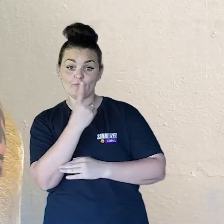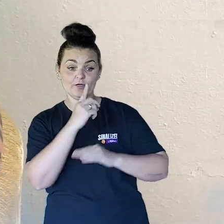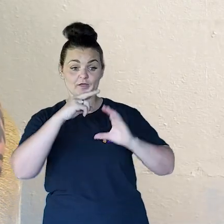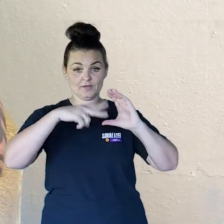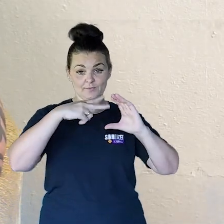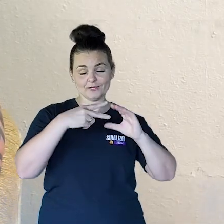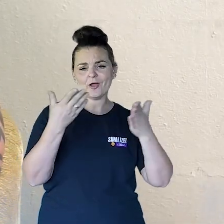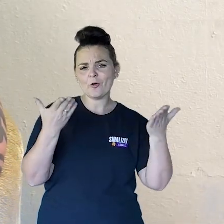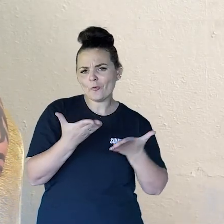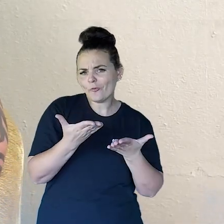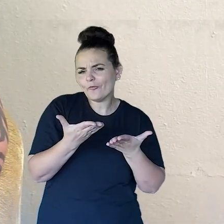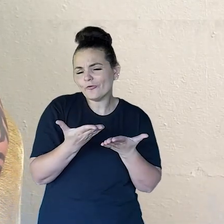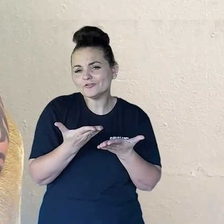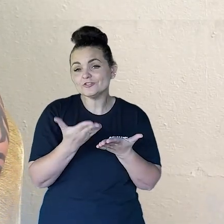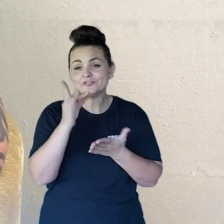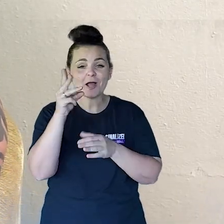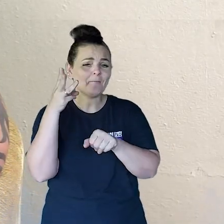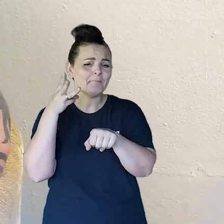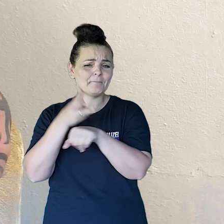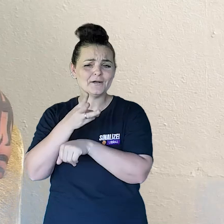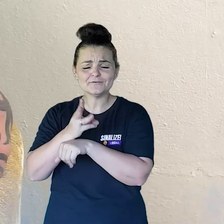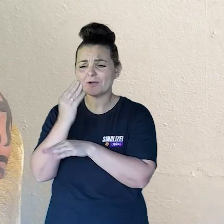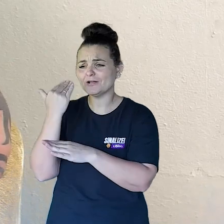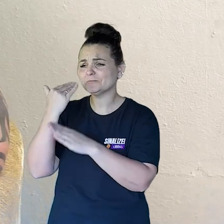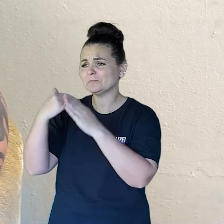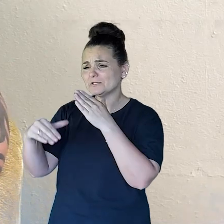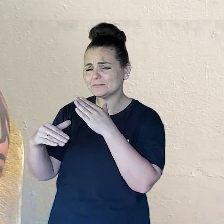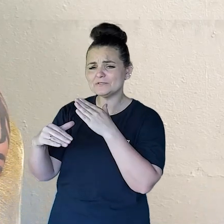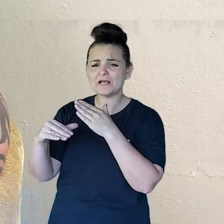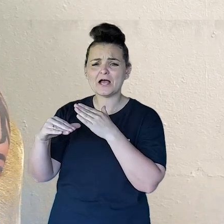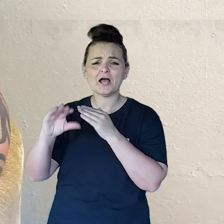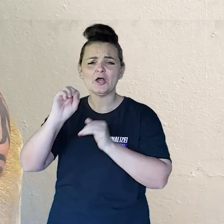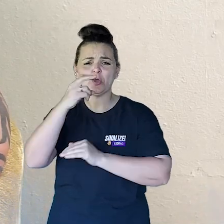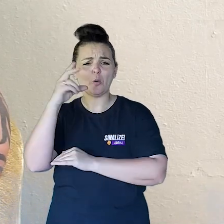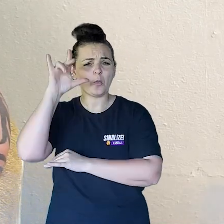te manda um WhatsApp, entra no seu Instagram e você acaba